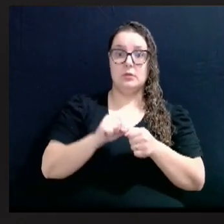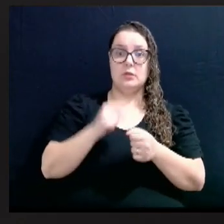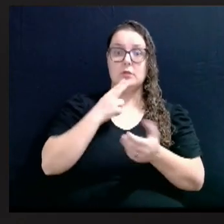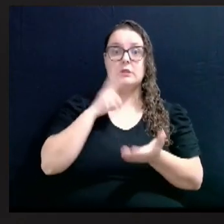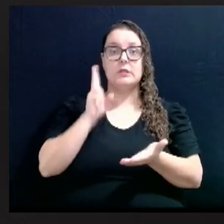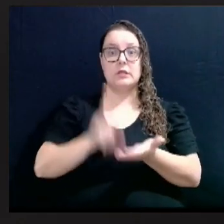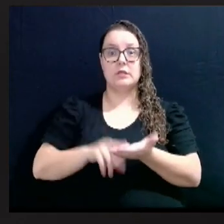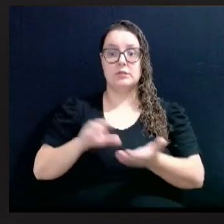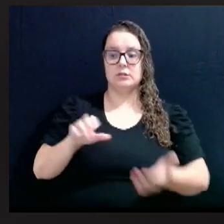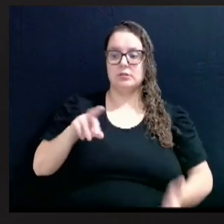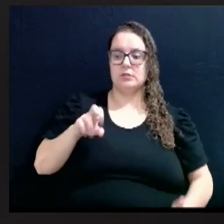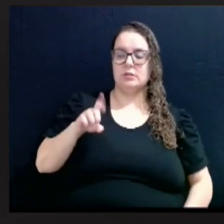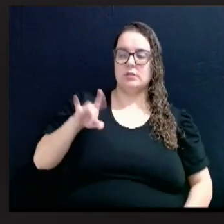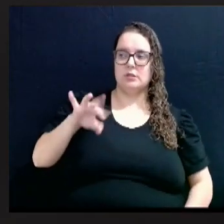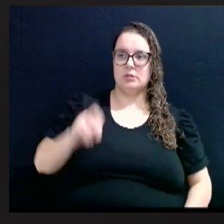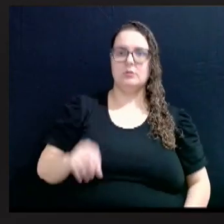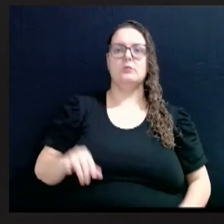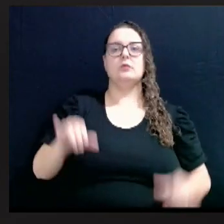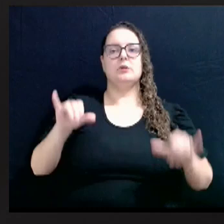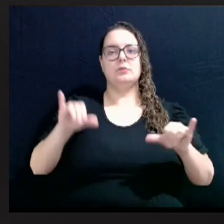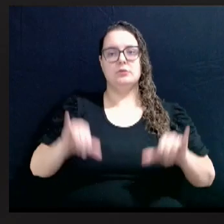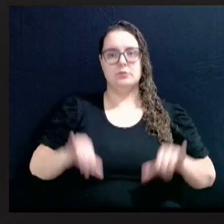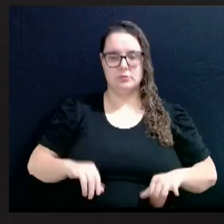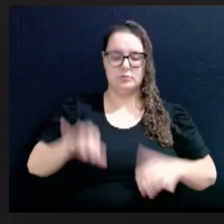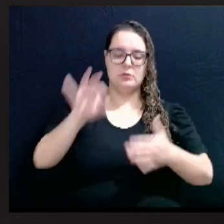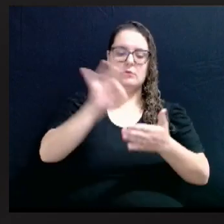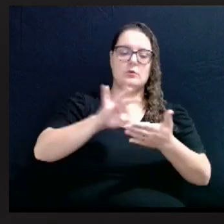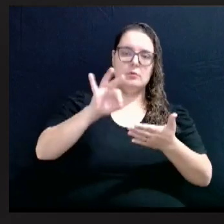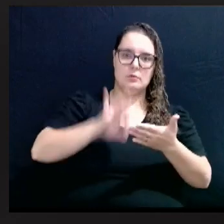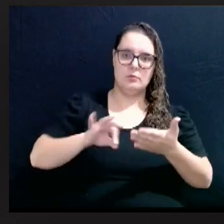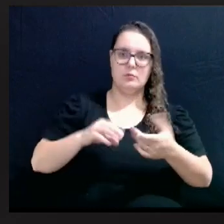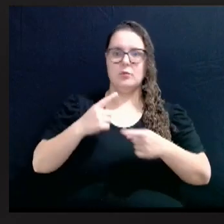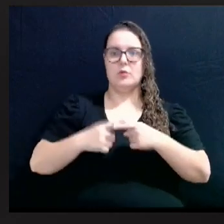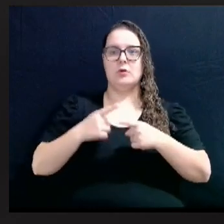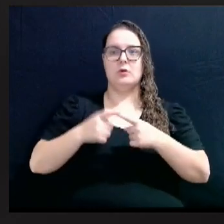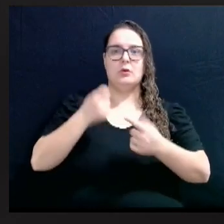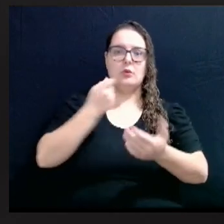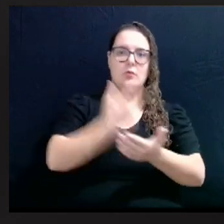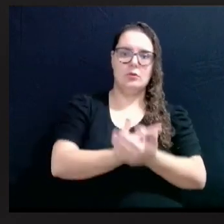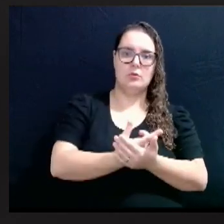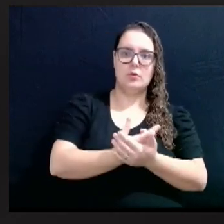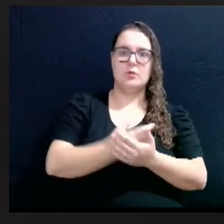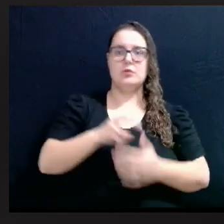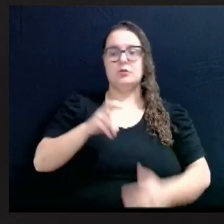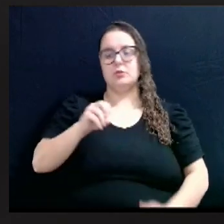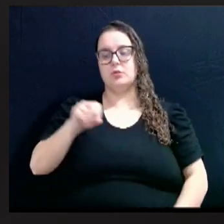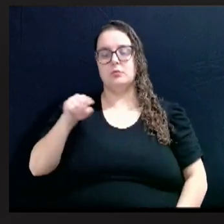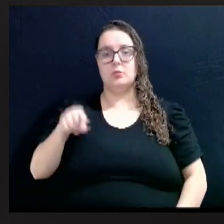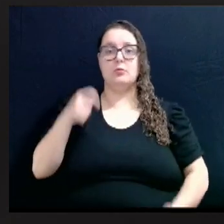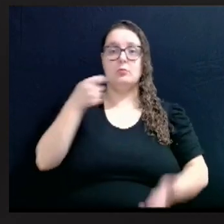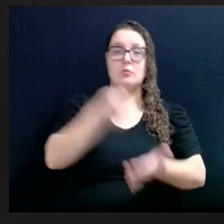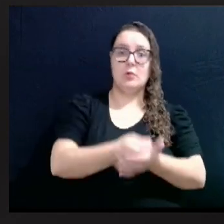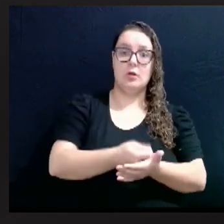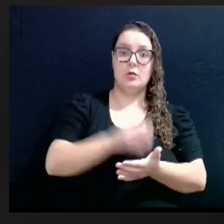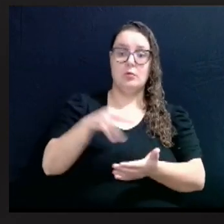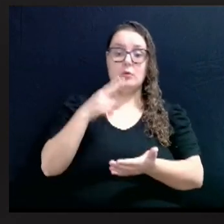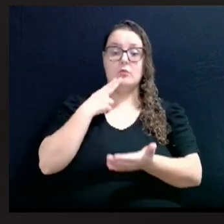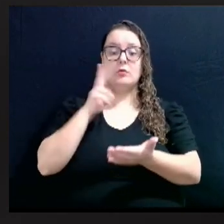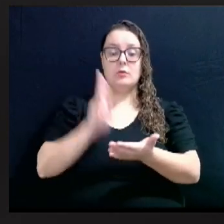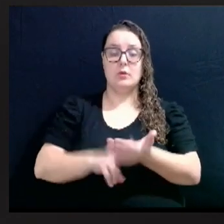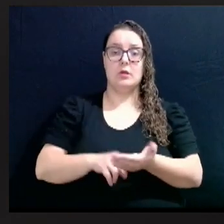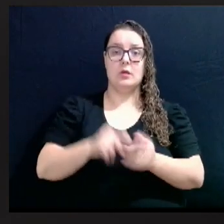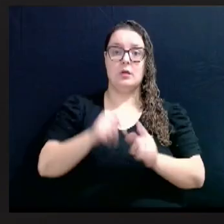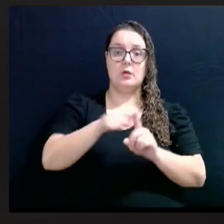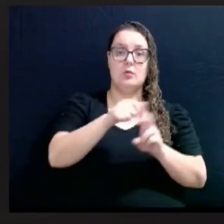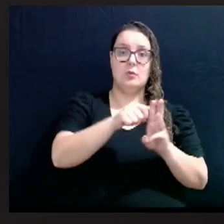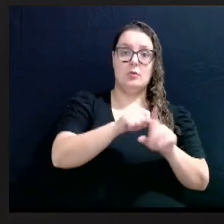vai sofrer correção, porque você compra um imóvel de 500 mil, está pagando, quando a carta a cada 12 ela se altera